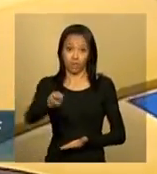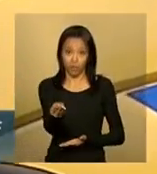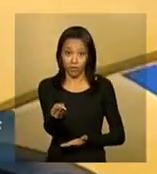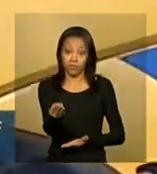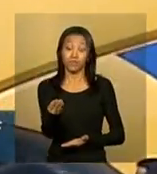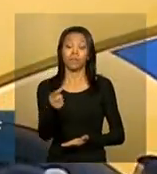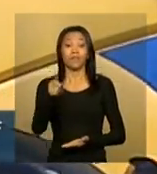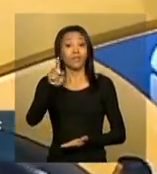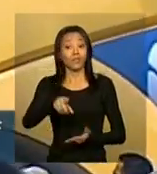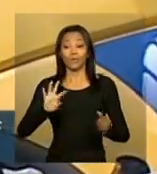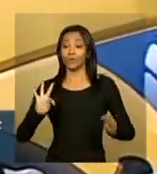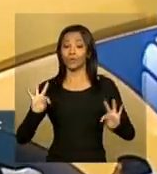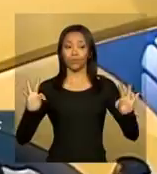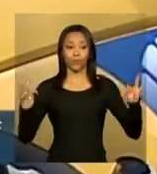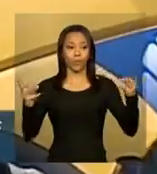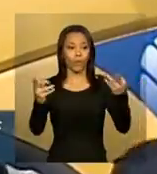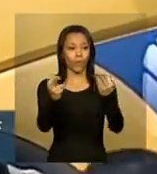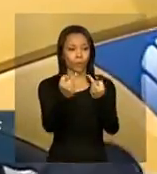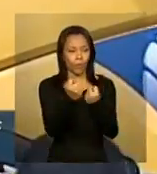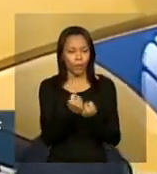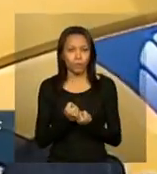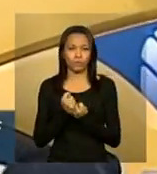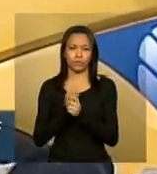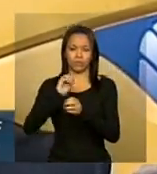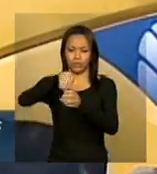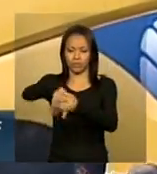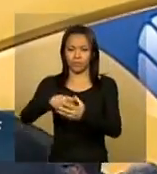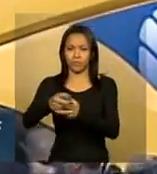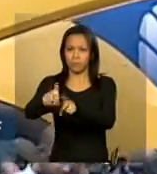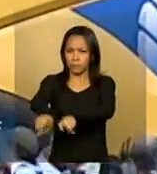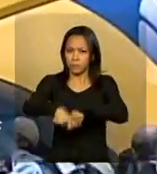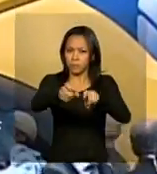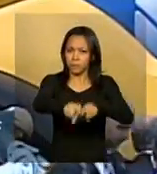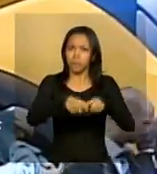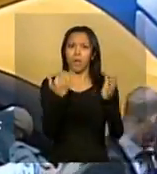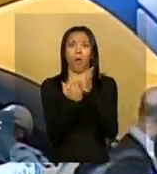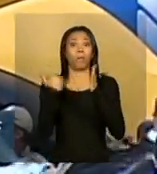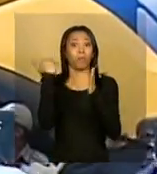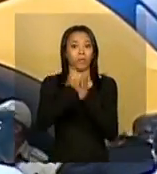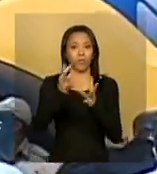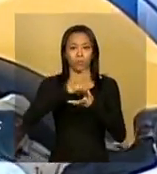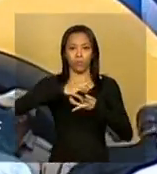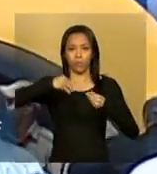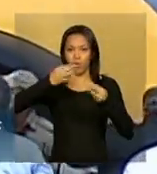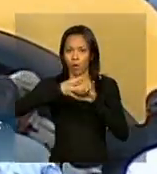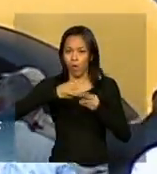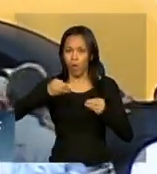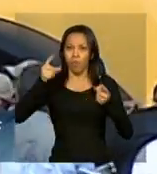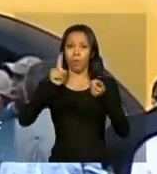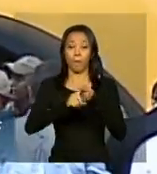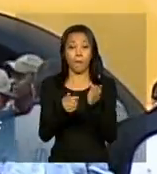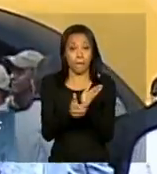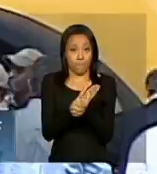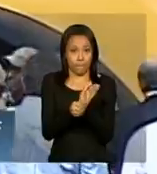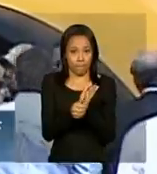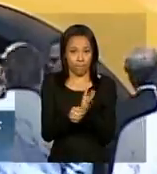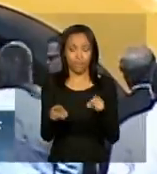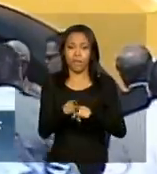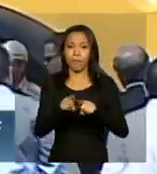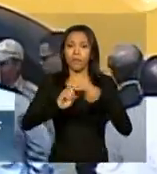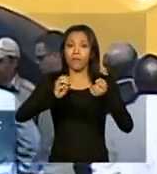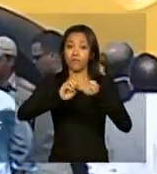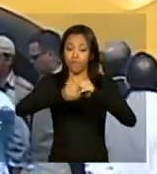praticamente todas as culturas registraram aumento como algodão milho feijão mas é